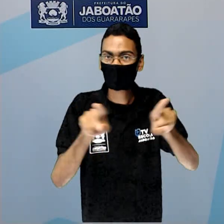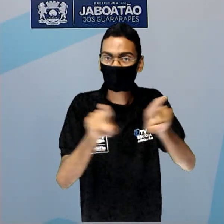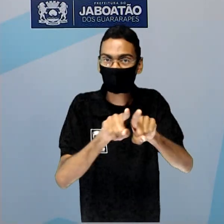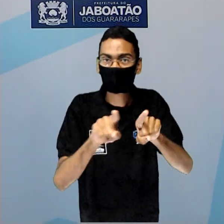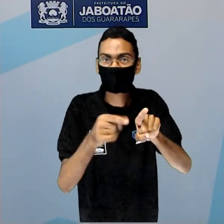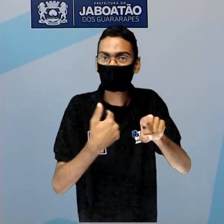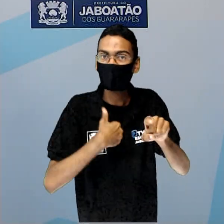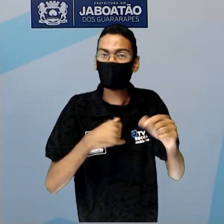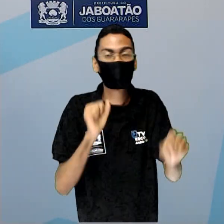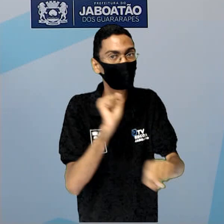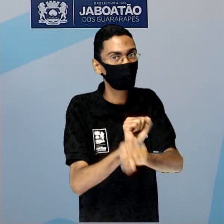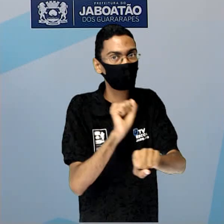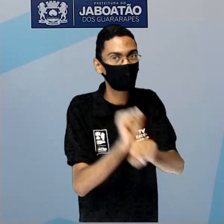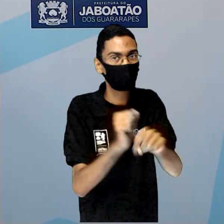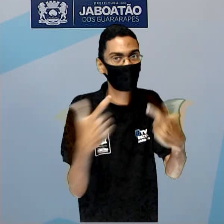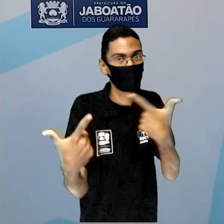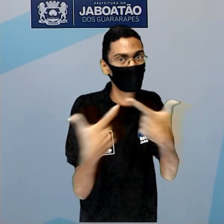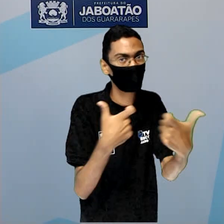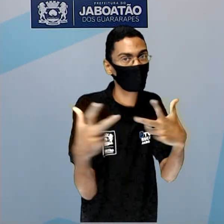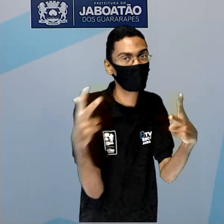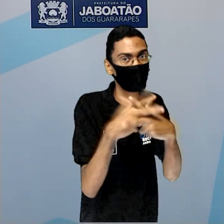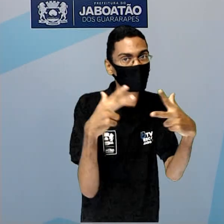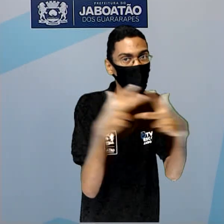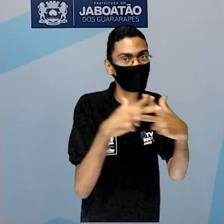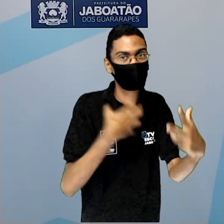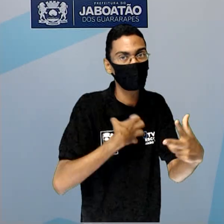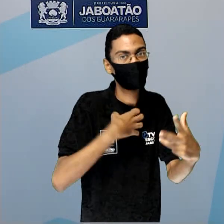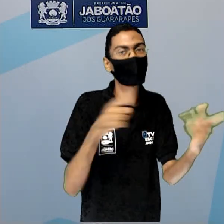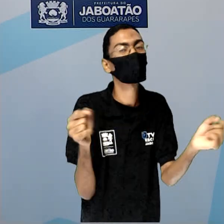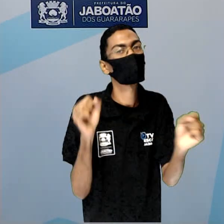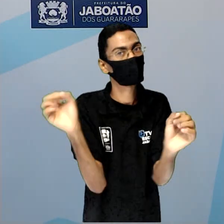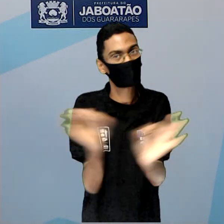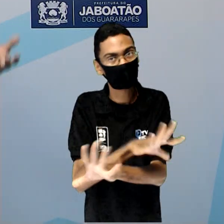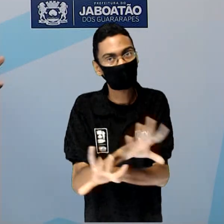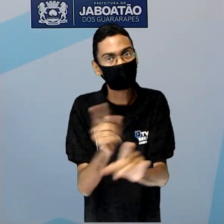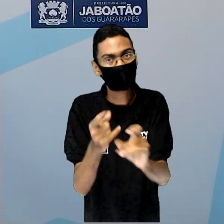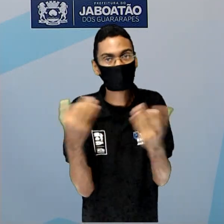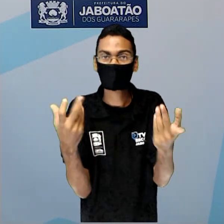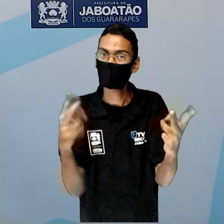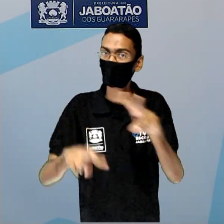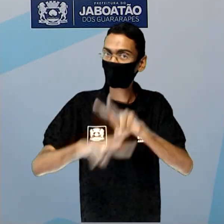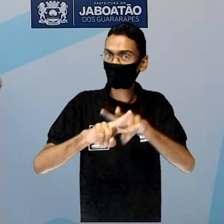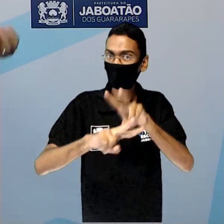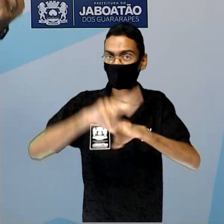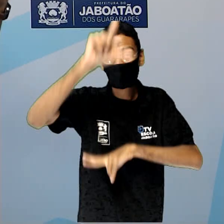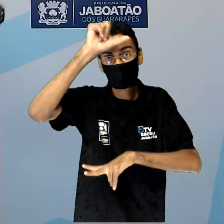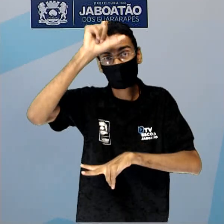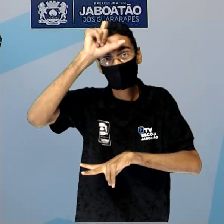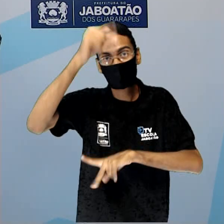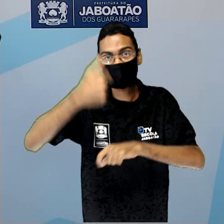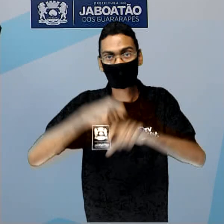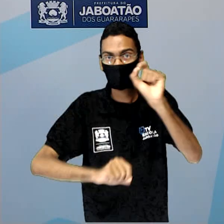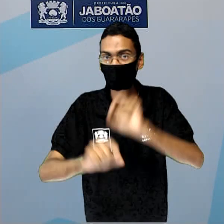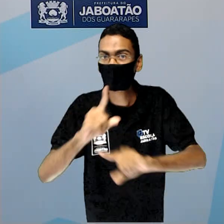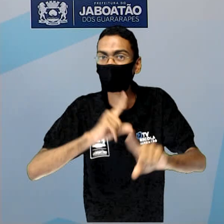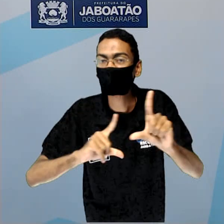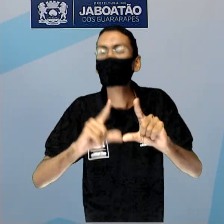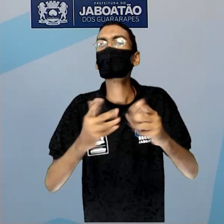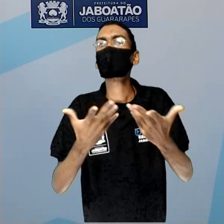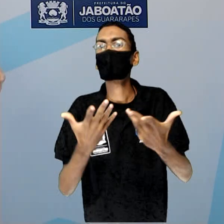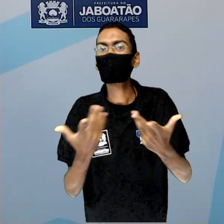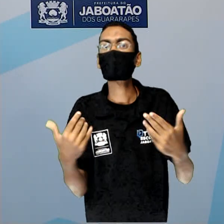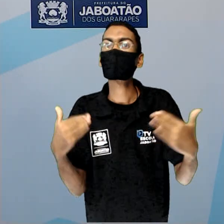com essa briga. Chega! O desfecho disso foi que houve a prisão dos líderes, a consolidação de Recife